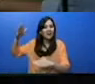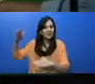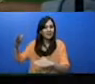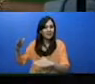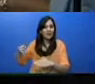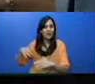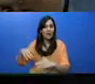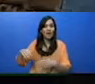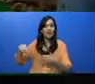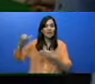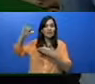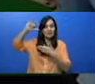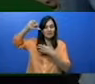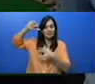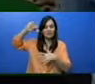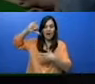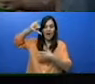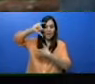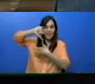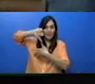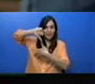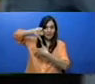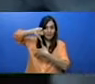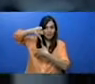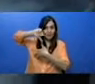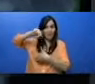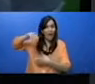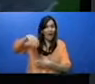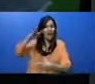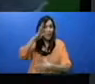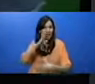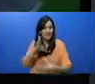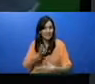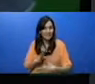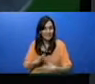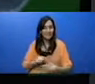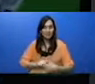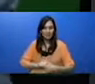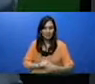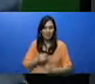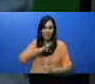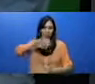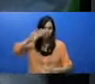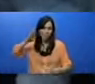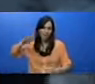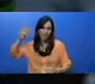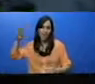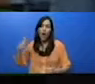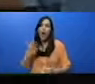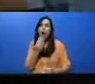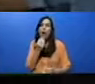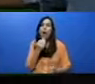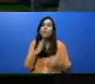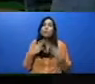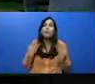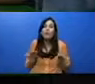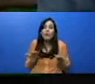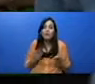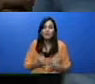no Brasil, em regiões de morros e montanhas. A alimentação do